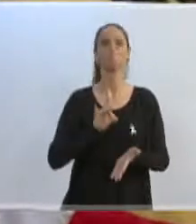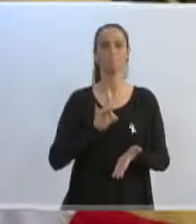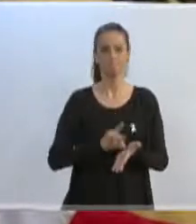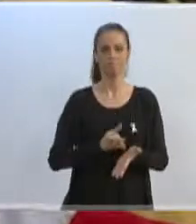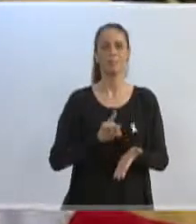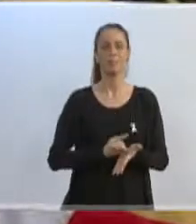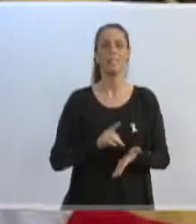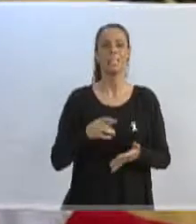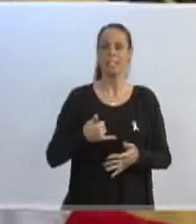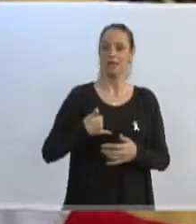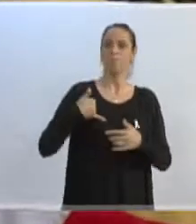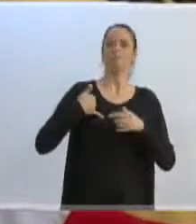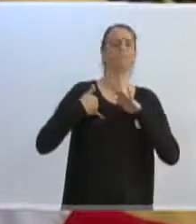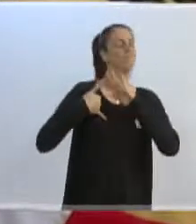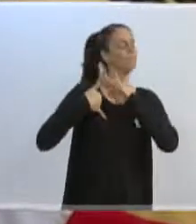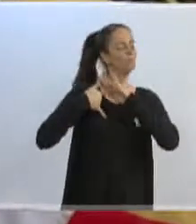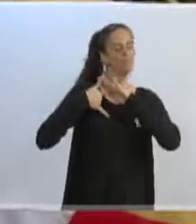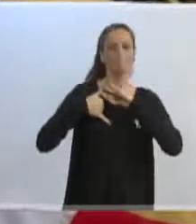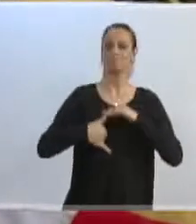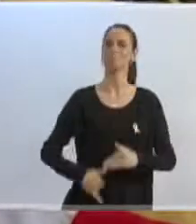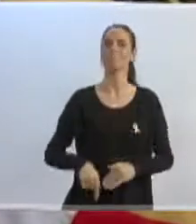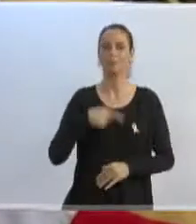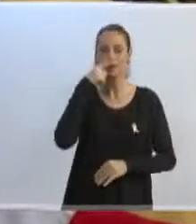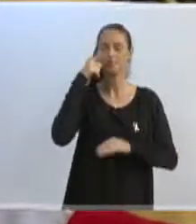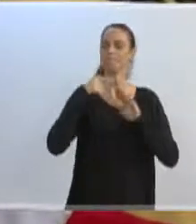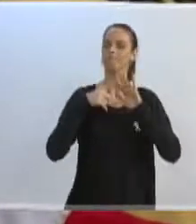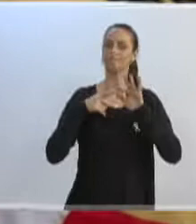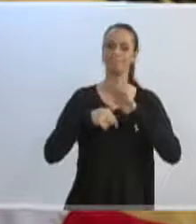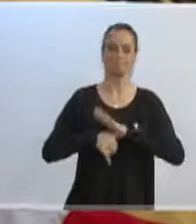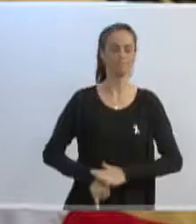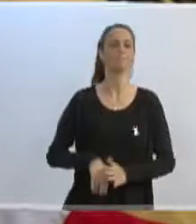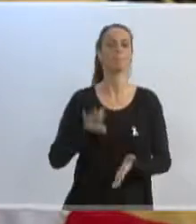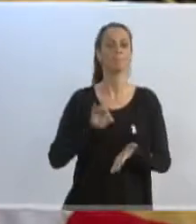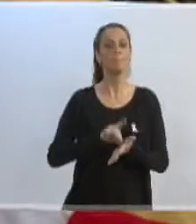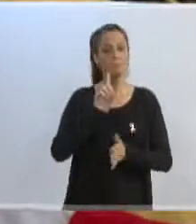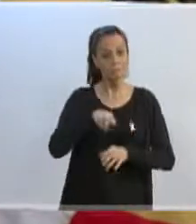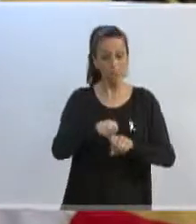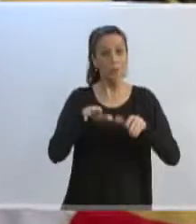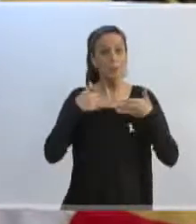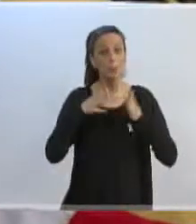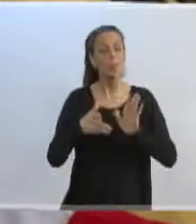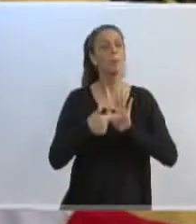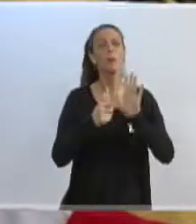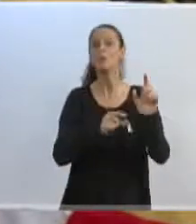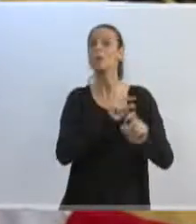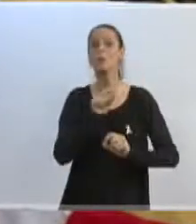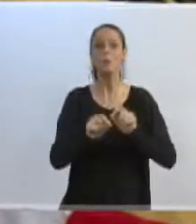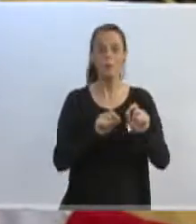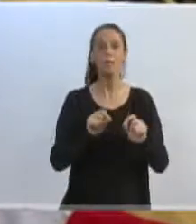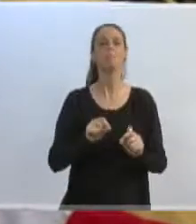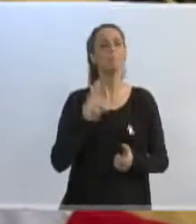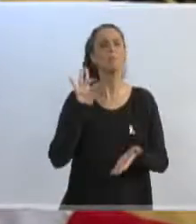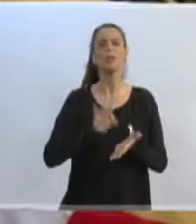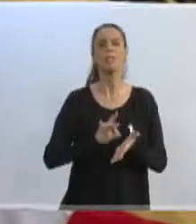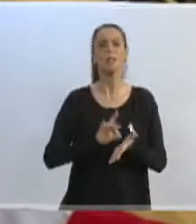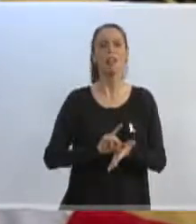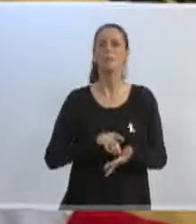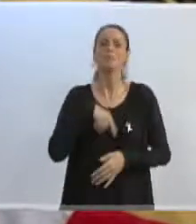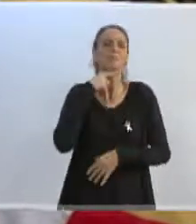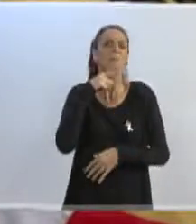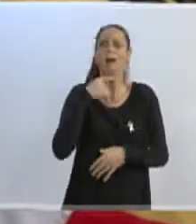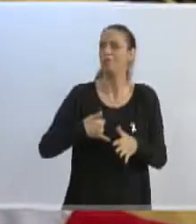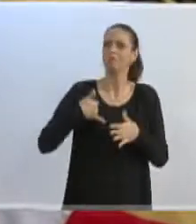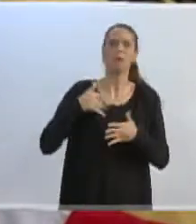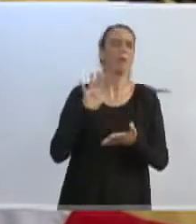qualquer vaidade. E aqui é uma demonstração, esta audiência pública é uma demonstração de total desprovimento de vaidade, já